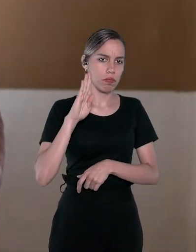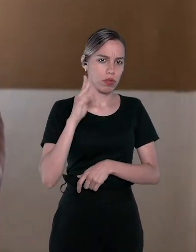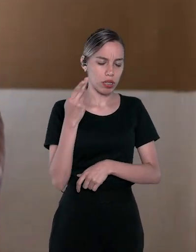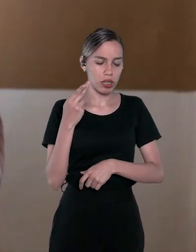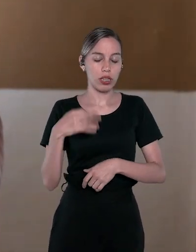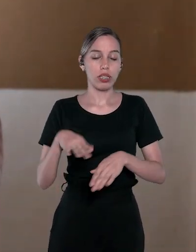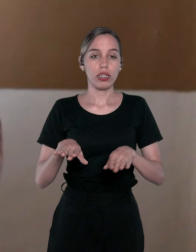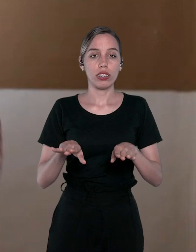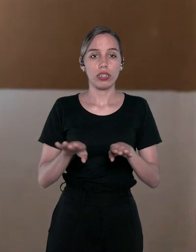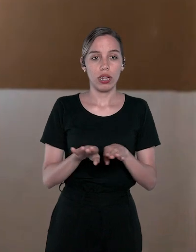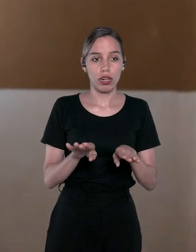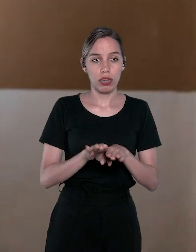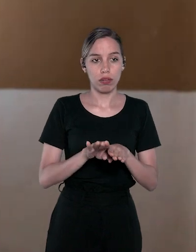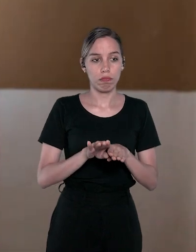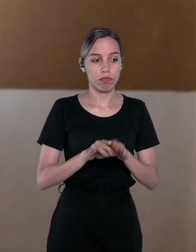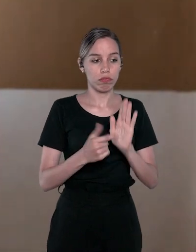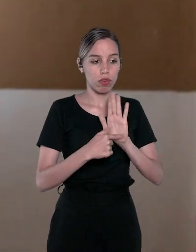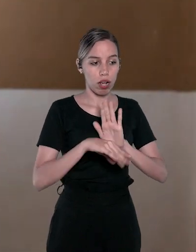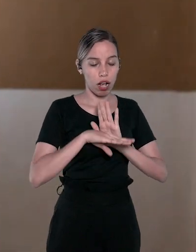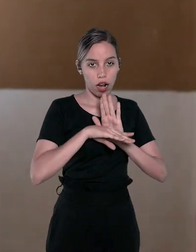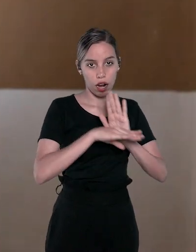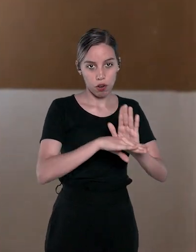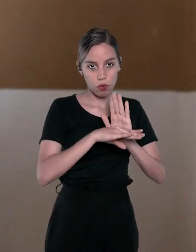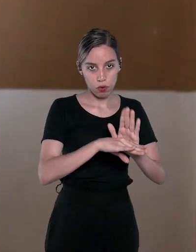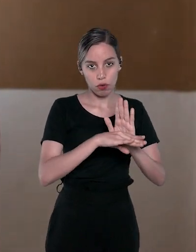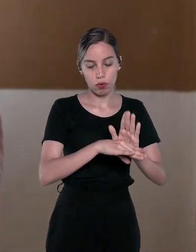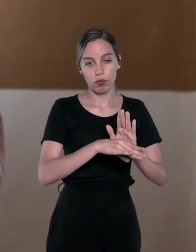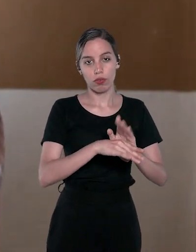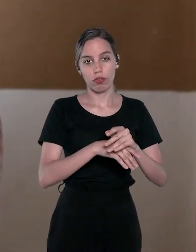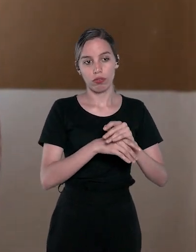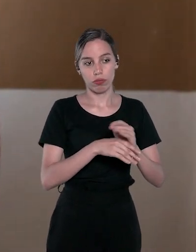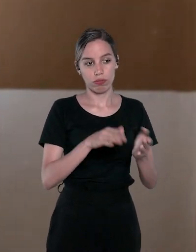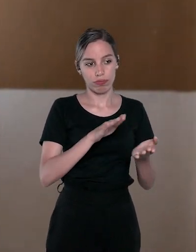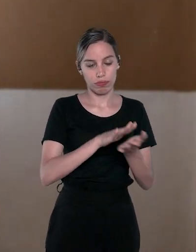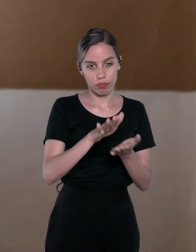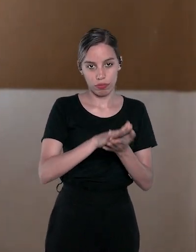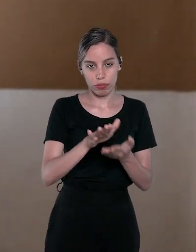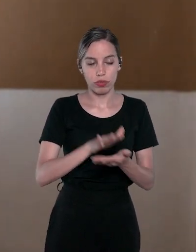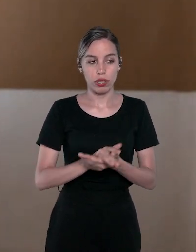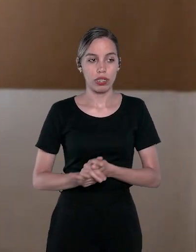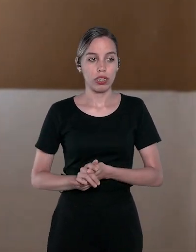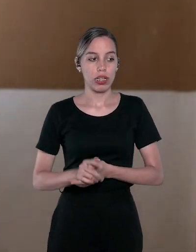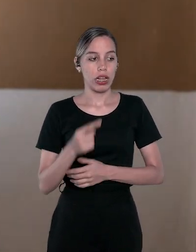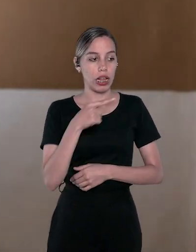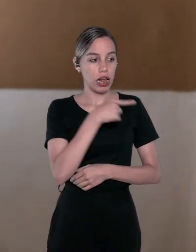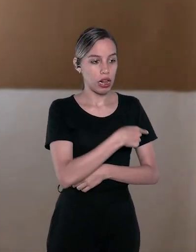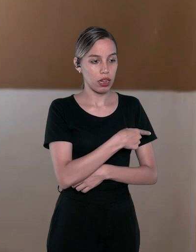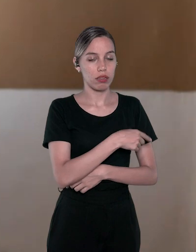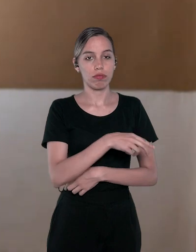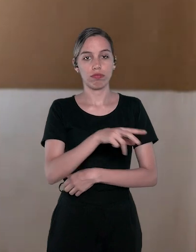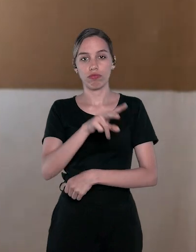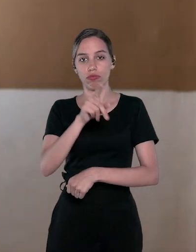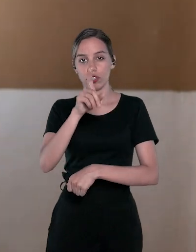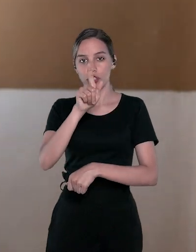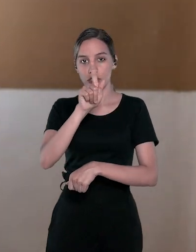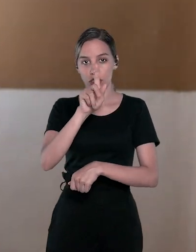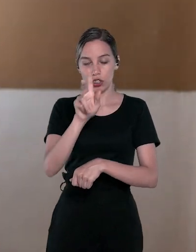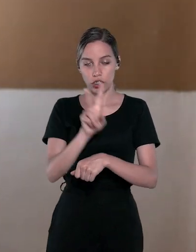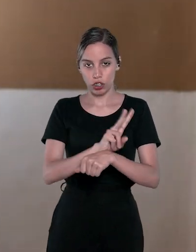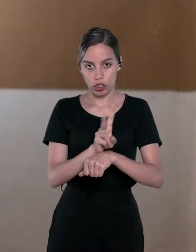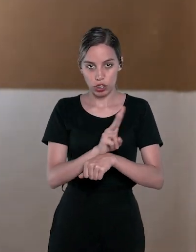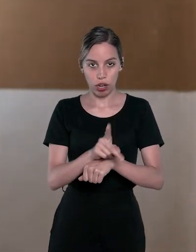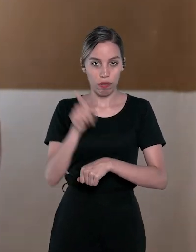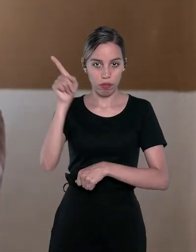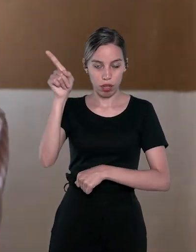como correspondente de publicações nacionais. Exerceu a chefia do Serviço de Comunicação Social da Universidade Federal de